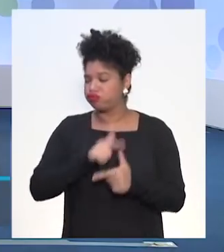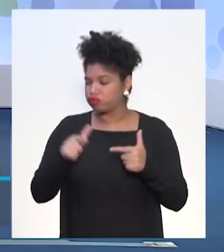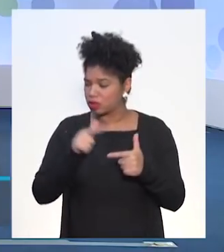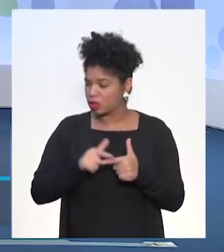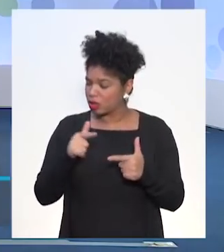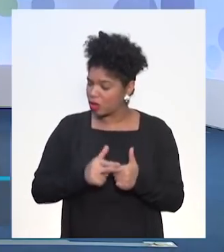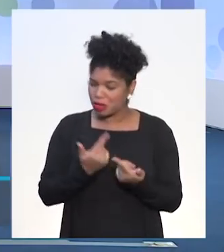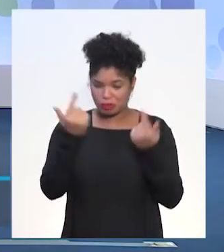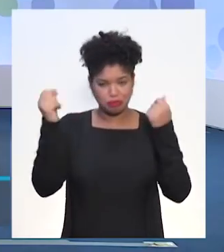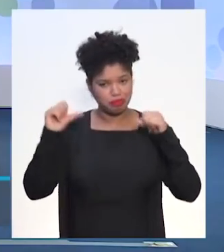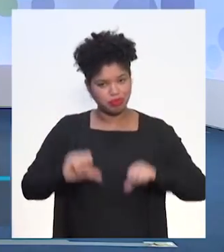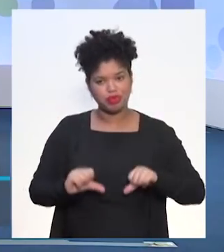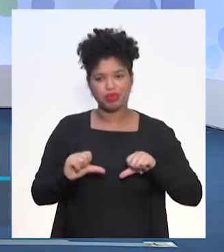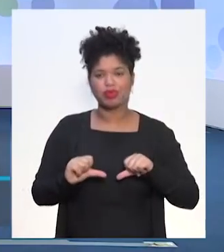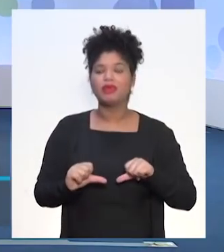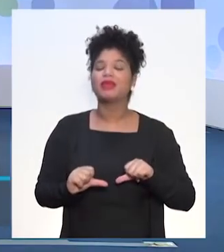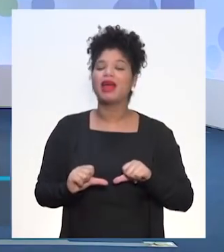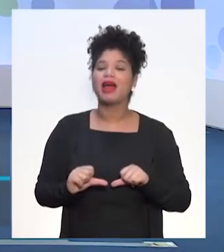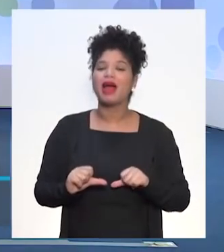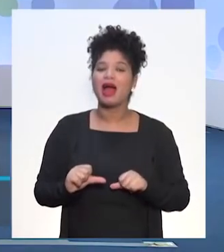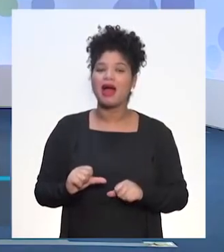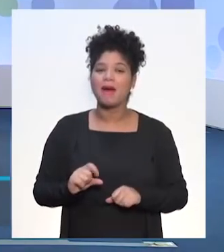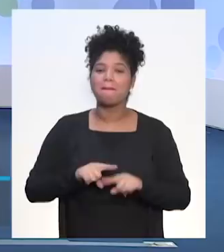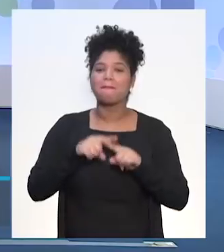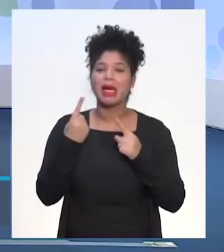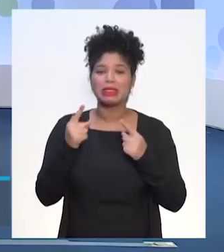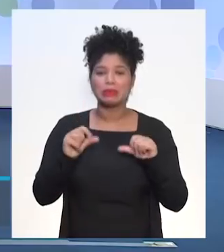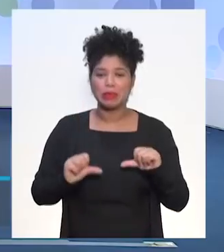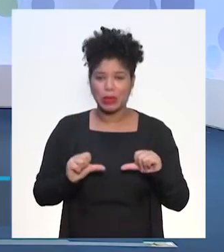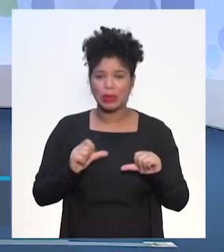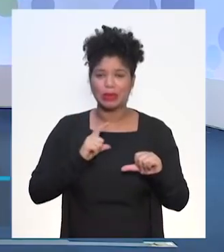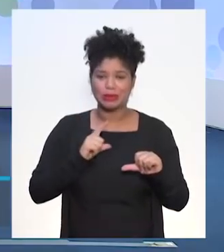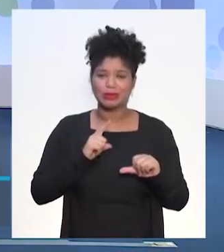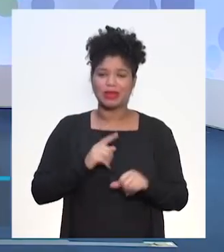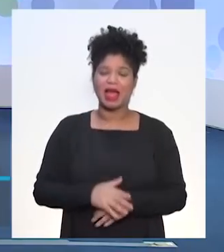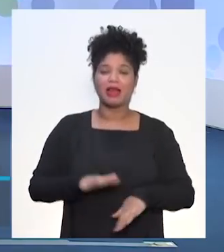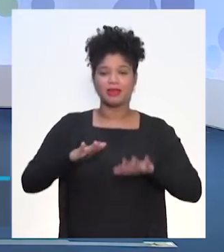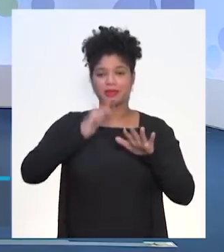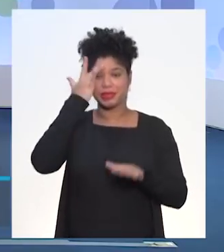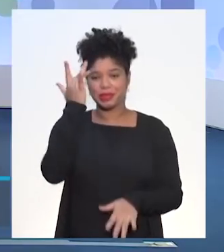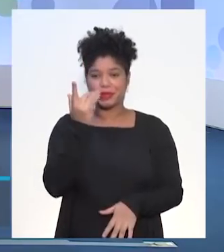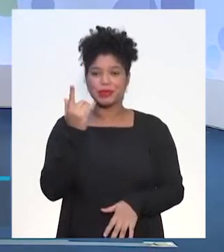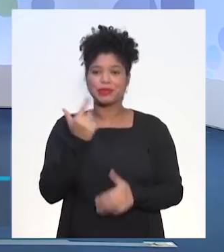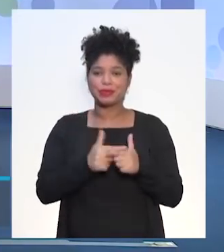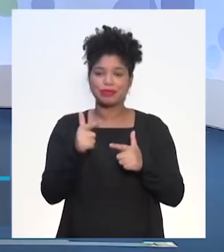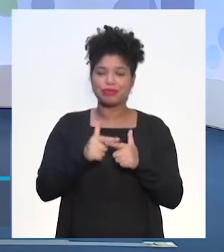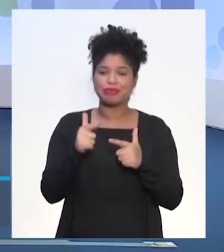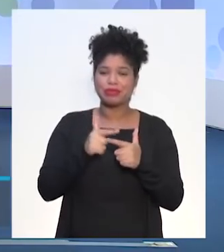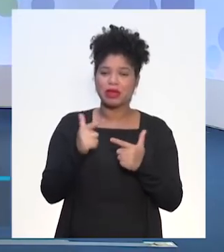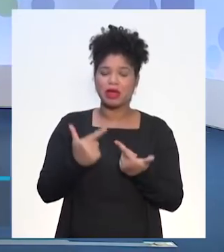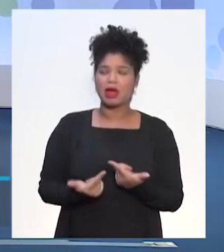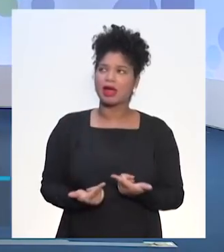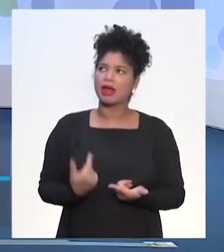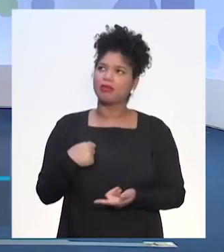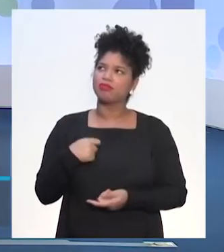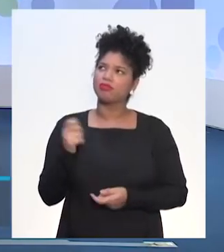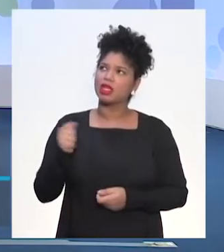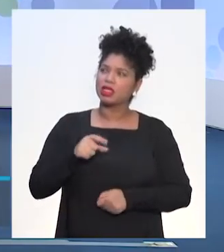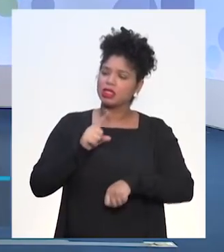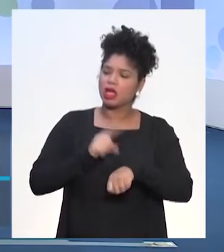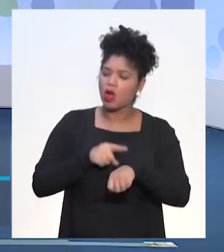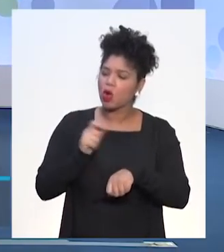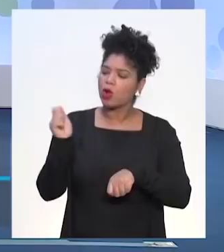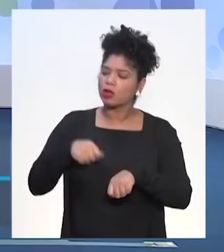as pessoas, muitas vezes, a buscar respostas muito fáceis, respostas muito